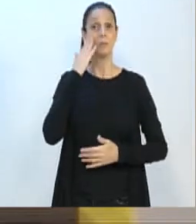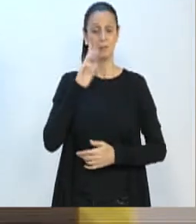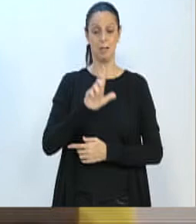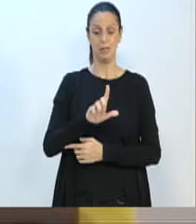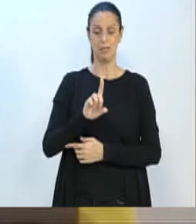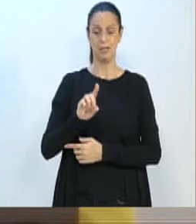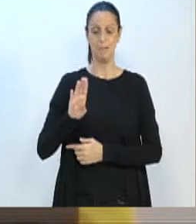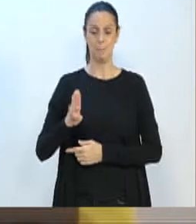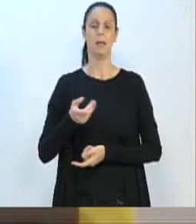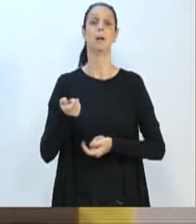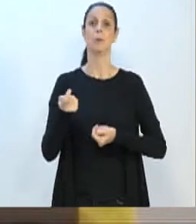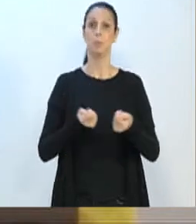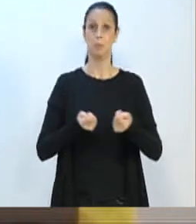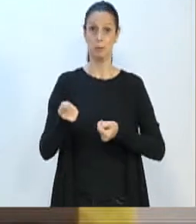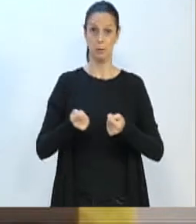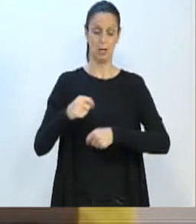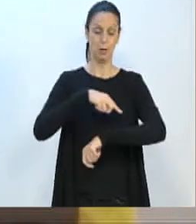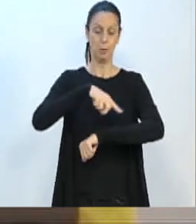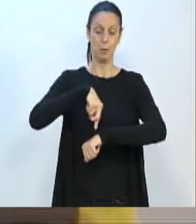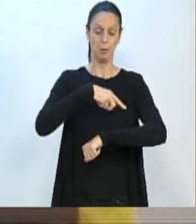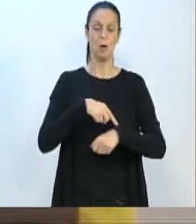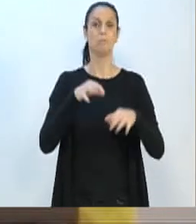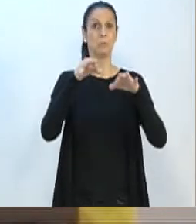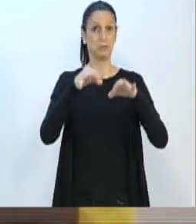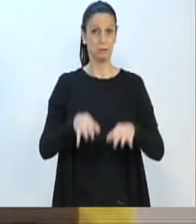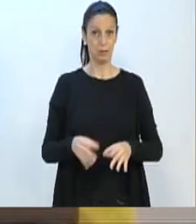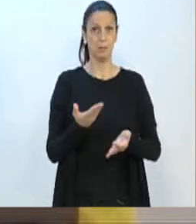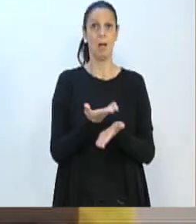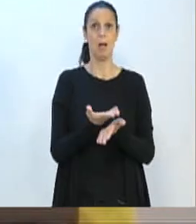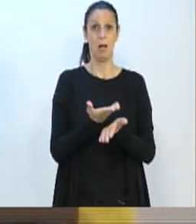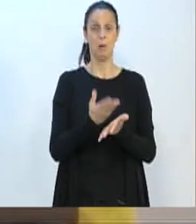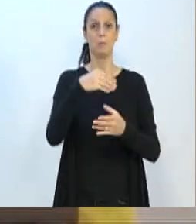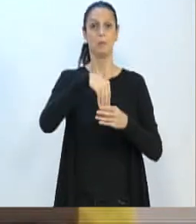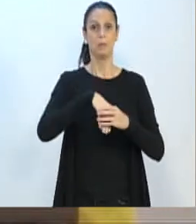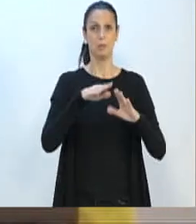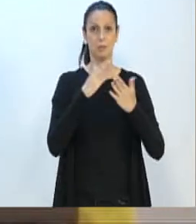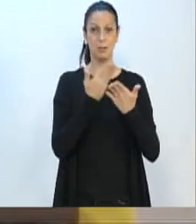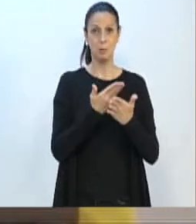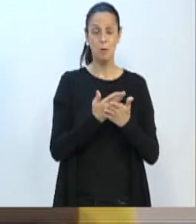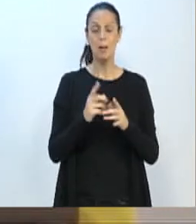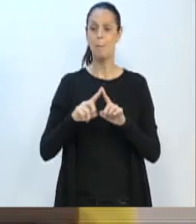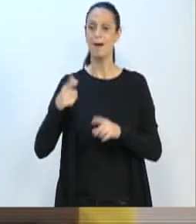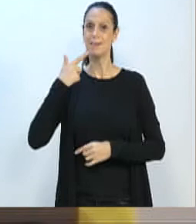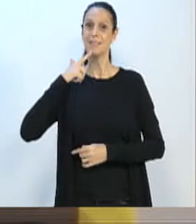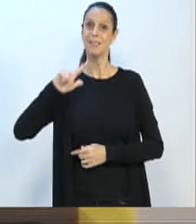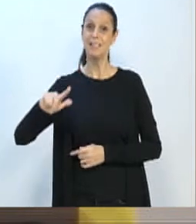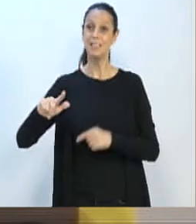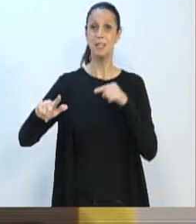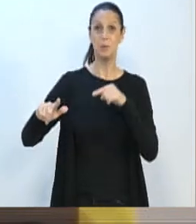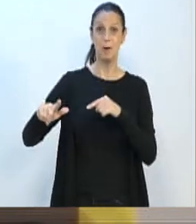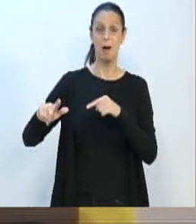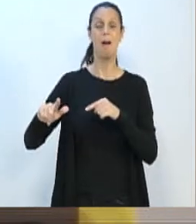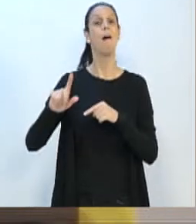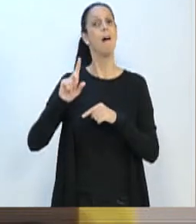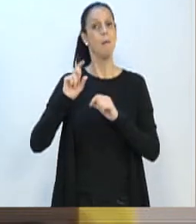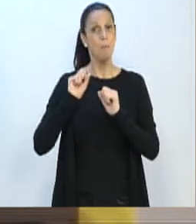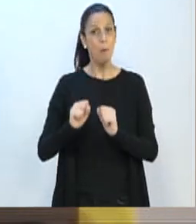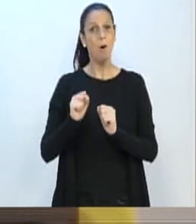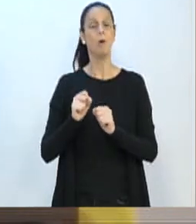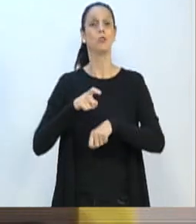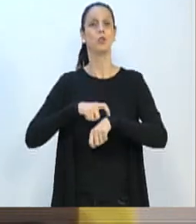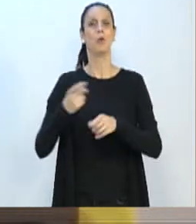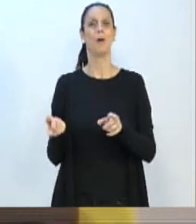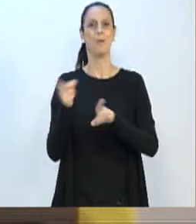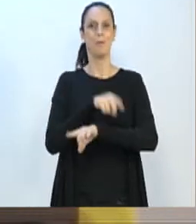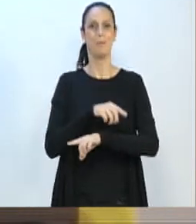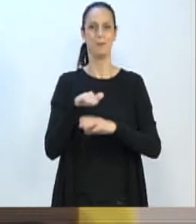controla a carga horária, os horários das aulas comuns, normais na escola, mas língua é sempre uma coisa extra, né? Então, essa é